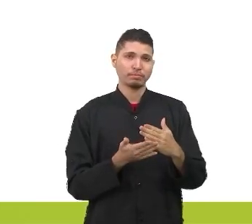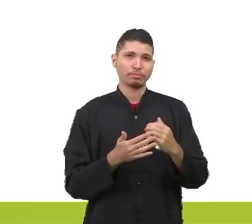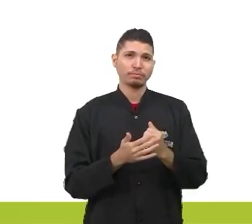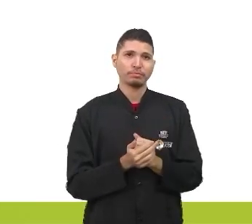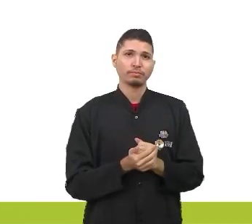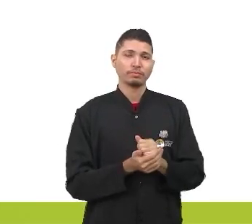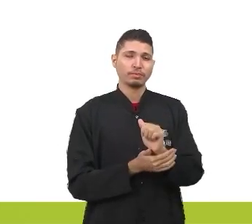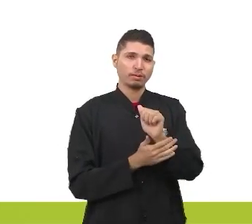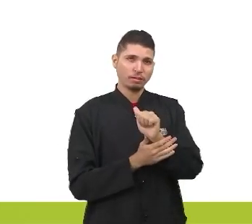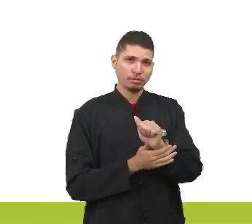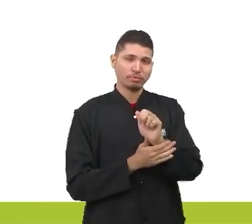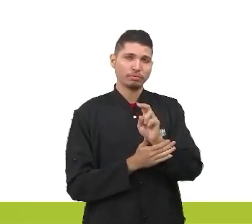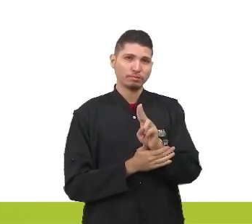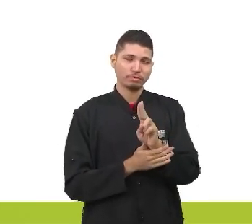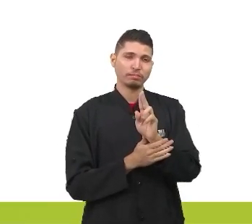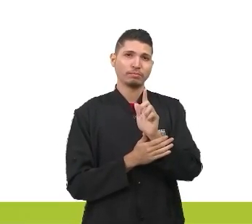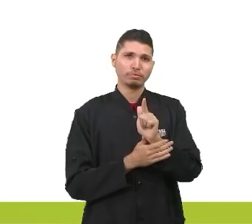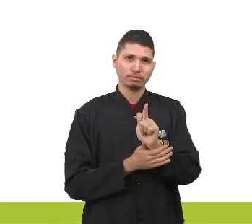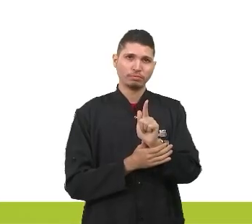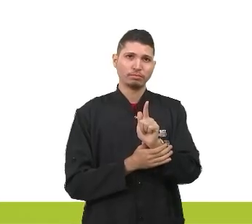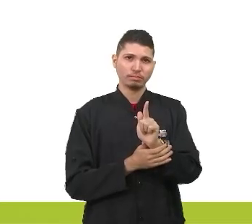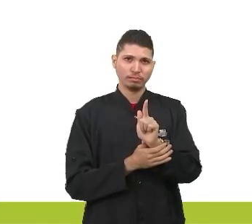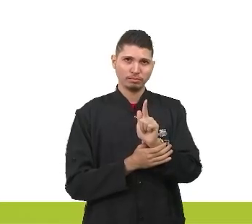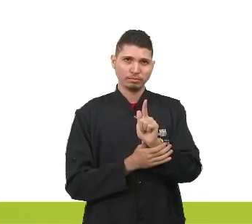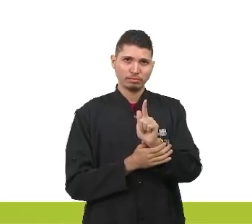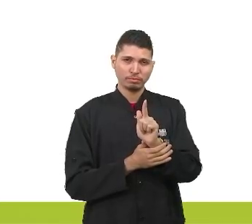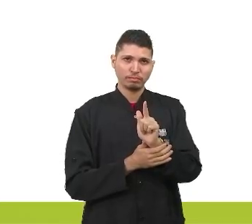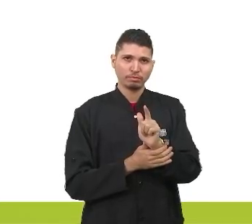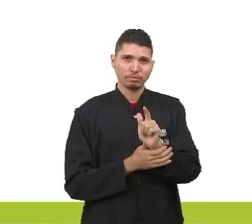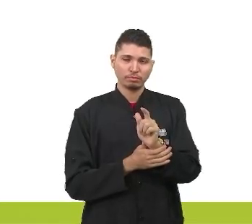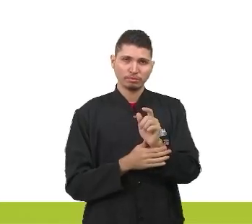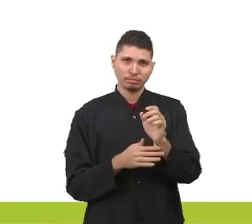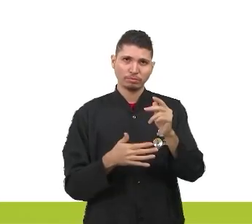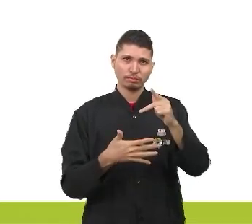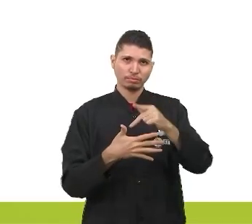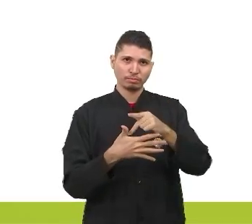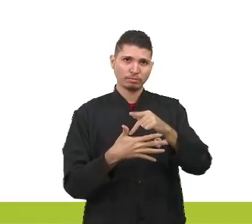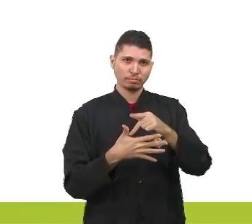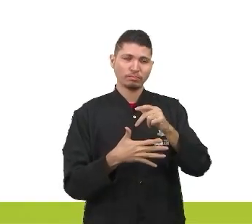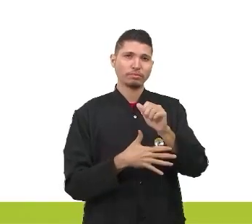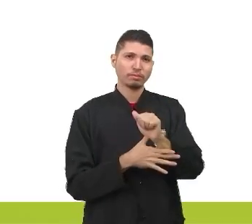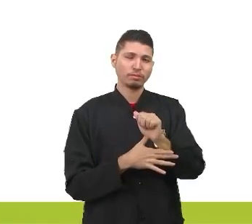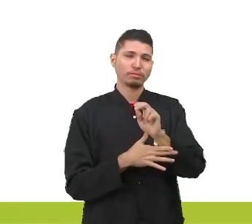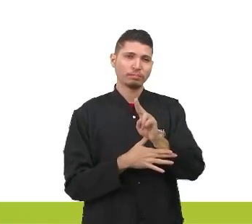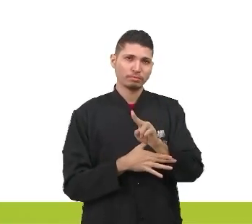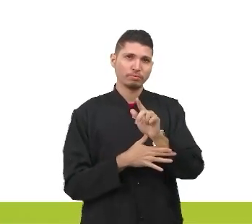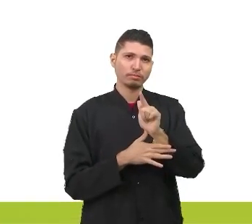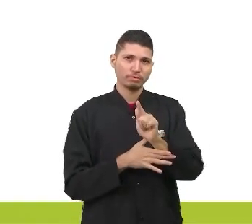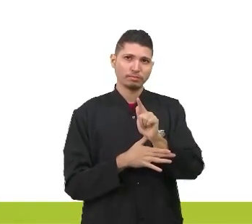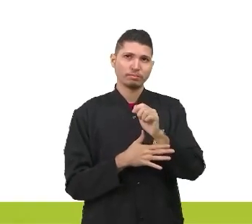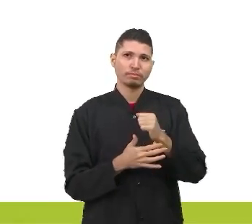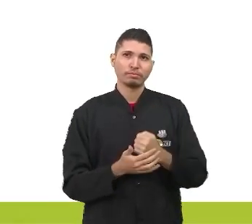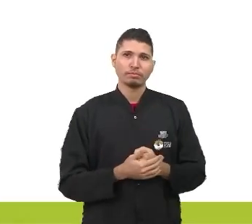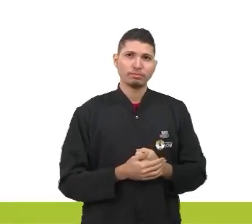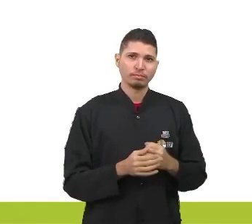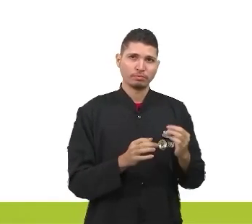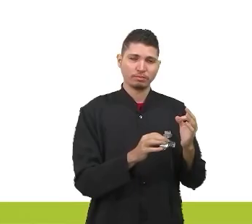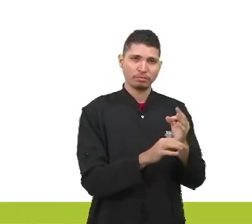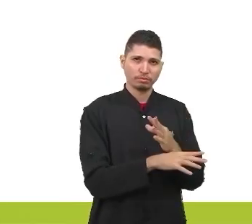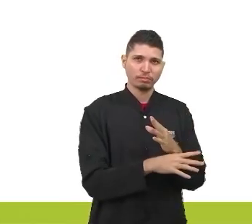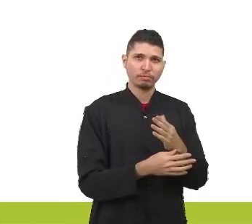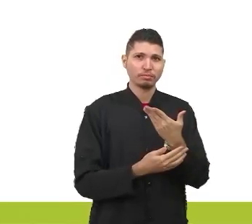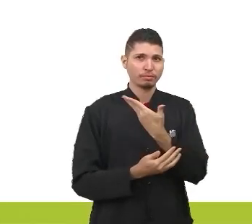AUG. Para iniciar a síntese de proteínas, AUG. Para finalizar, o AA, o